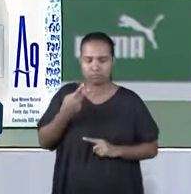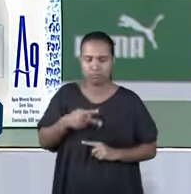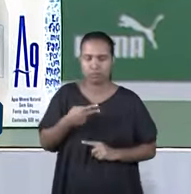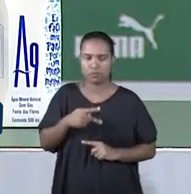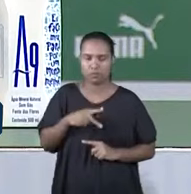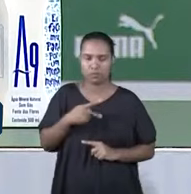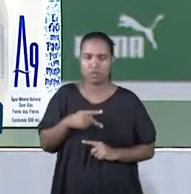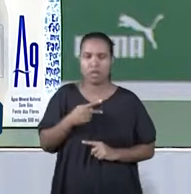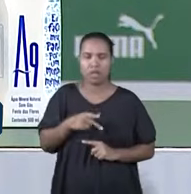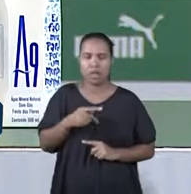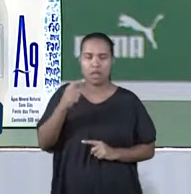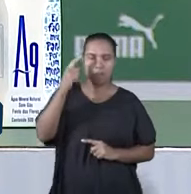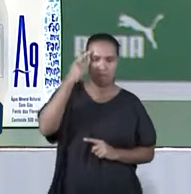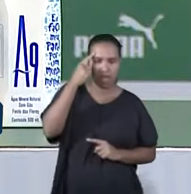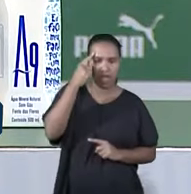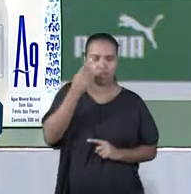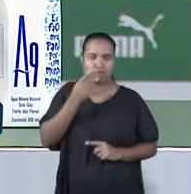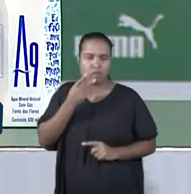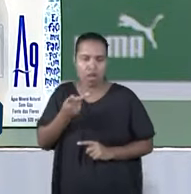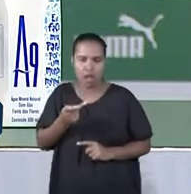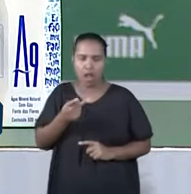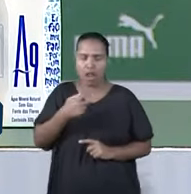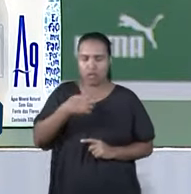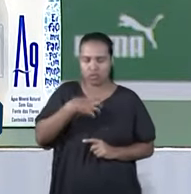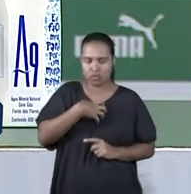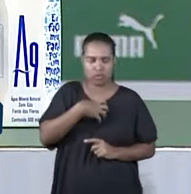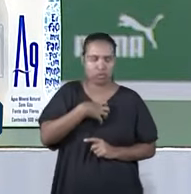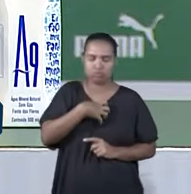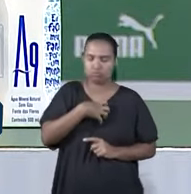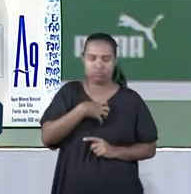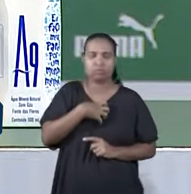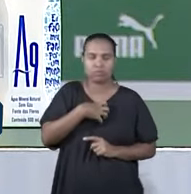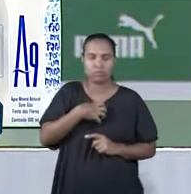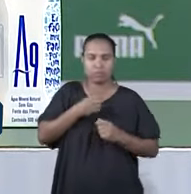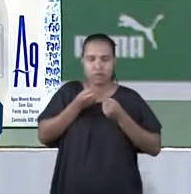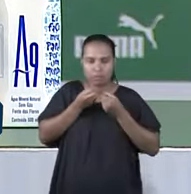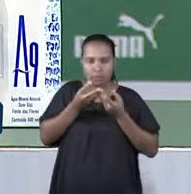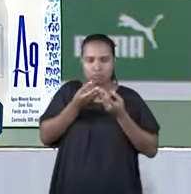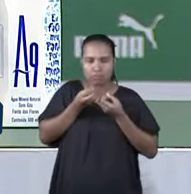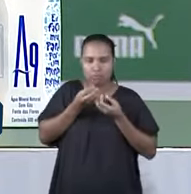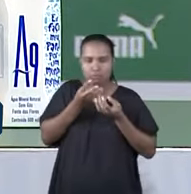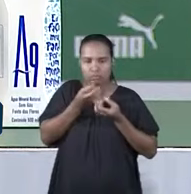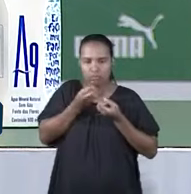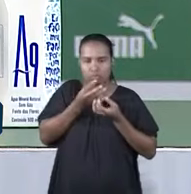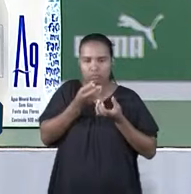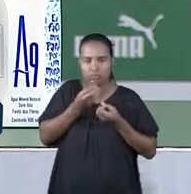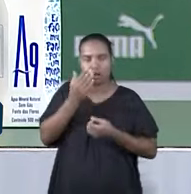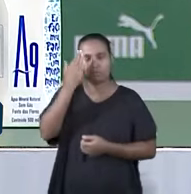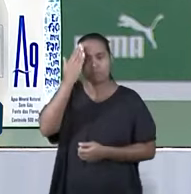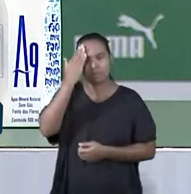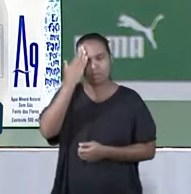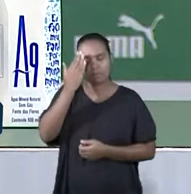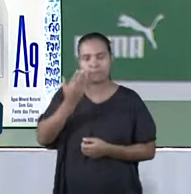para dizer aquilo que penso, porque é isso que assim que eu sempre fiz, mas sem dúvida nenhuma,